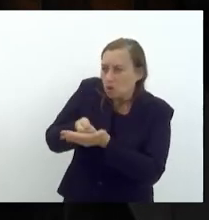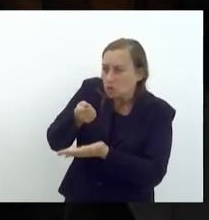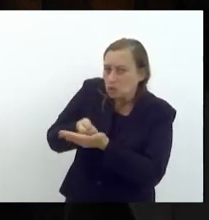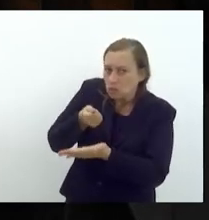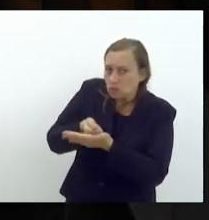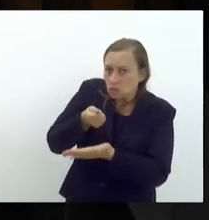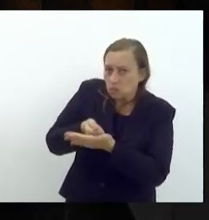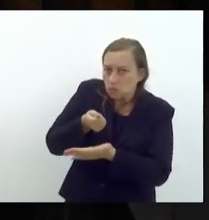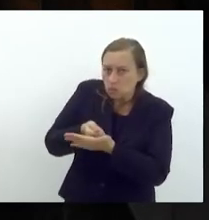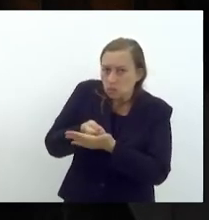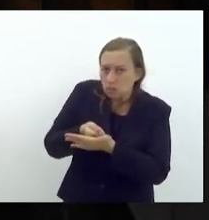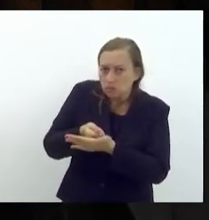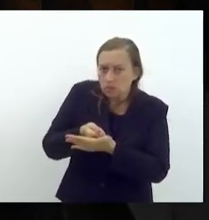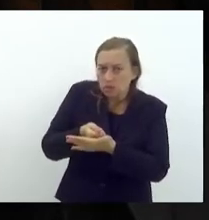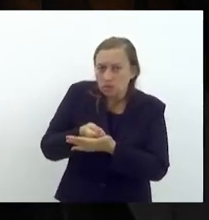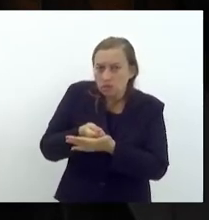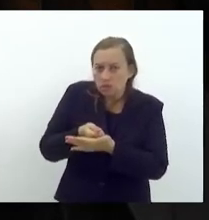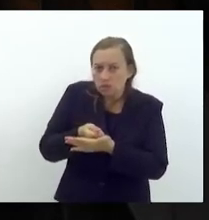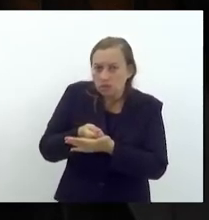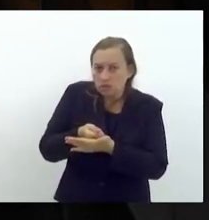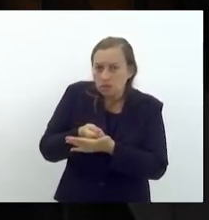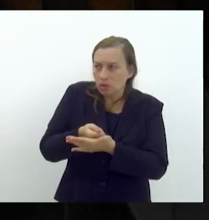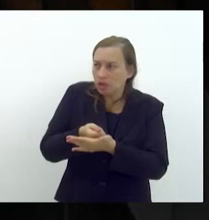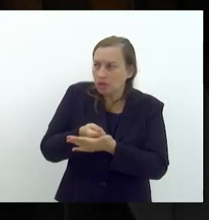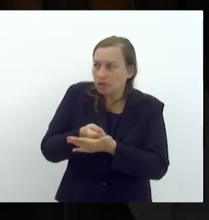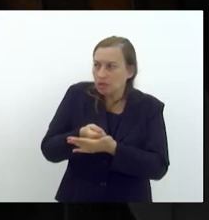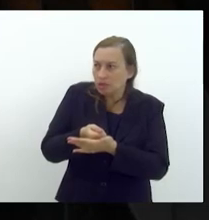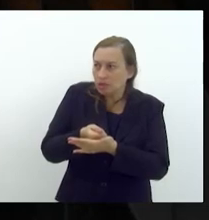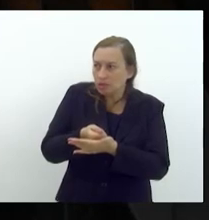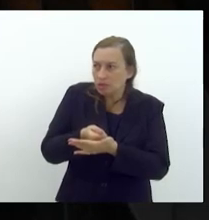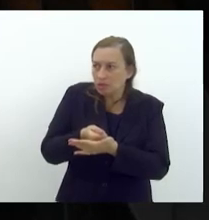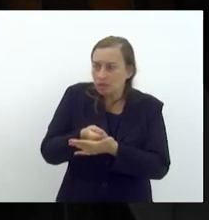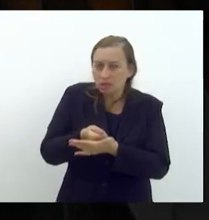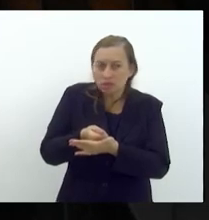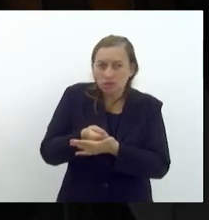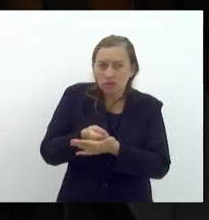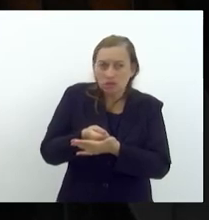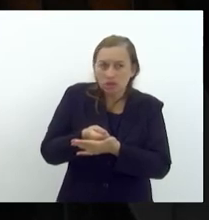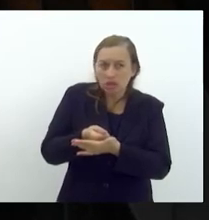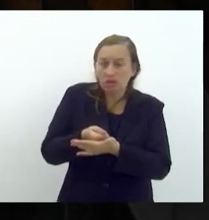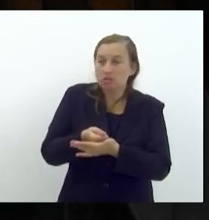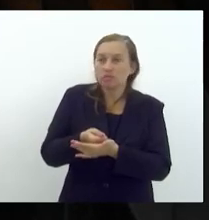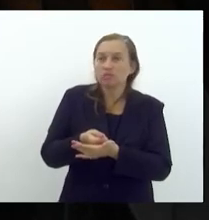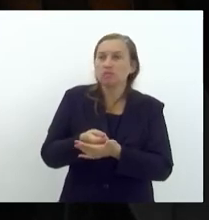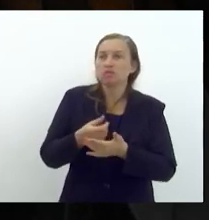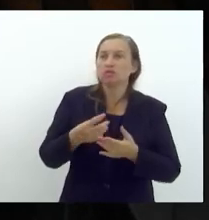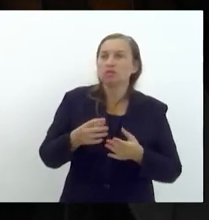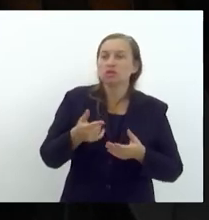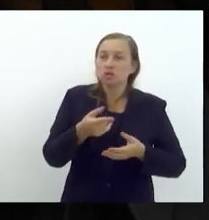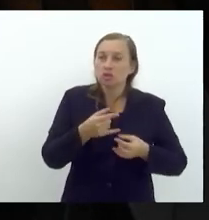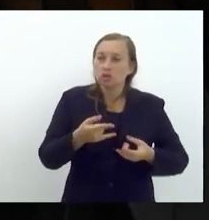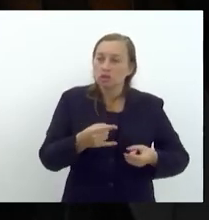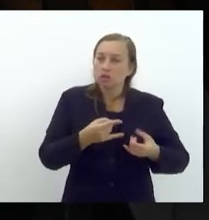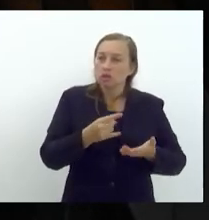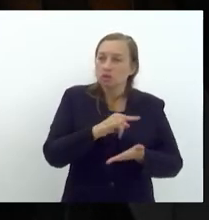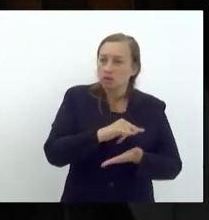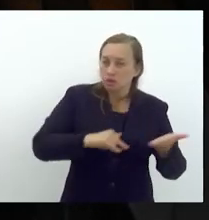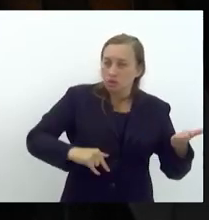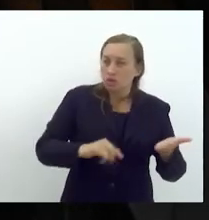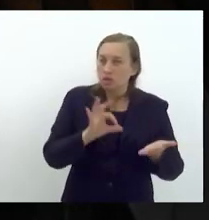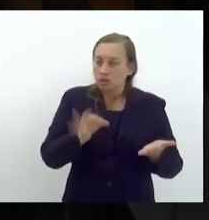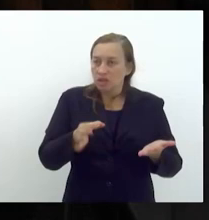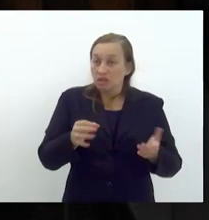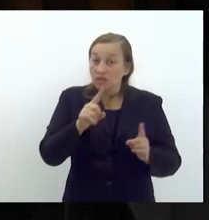todos os certificados possíveis de entidade beneficente Possivelmente a gente vai